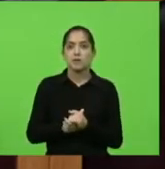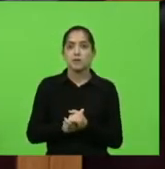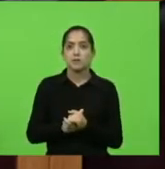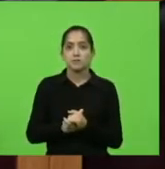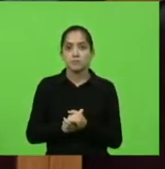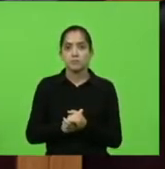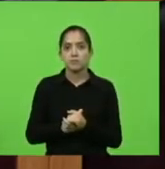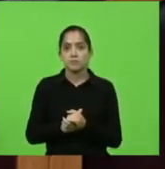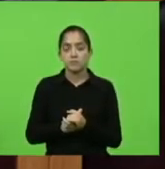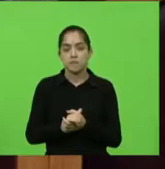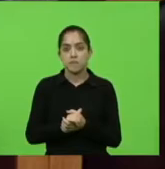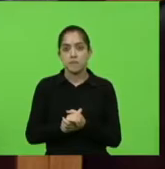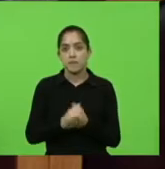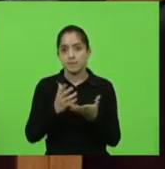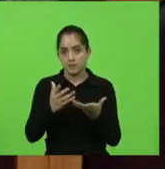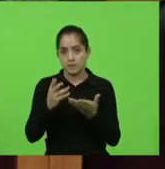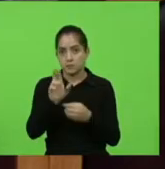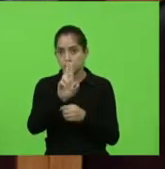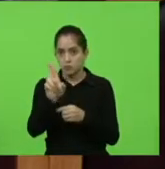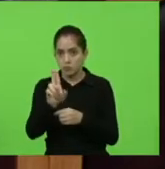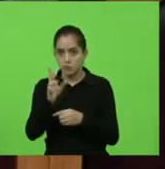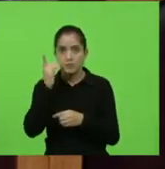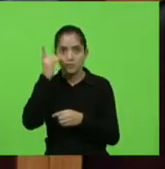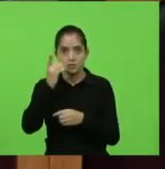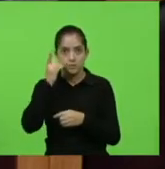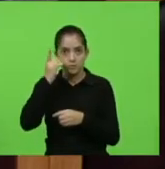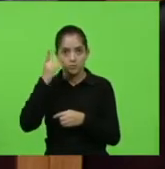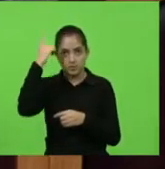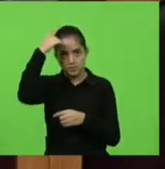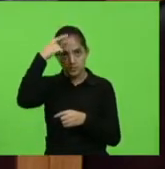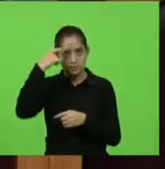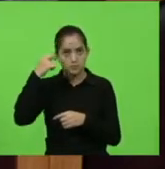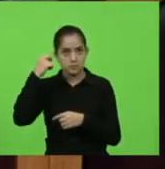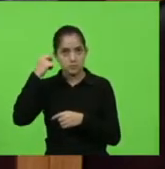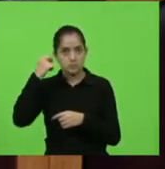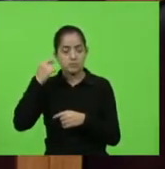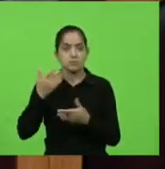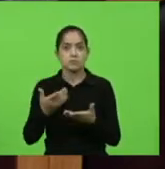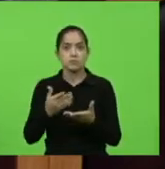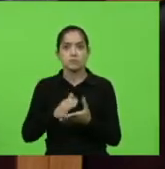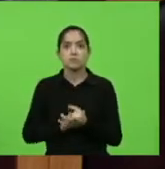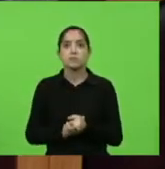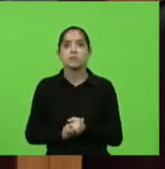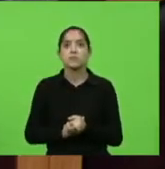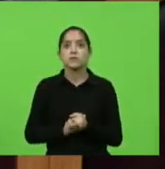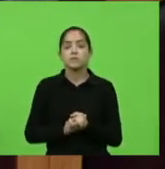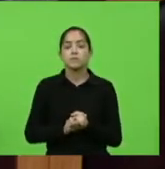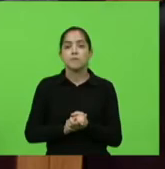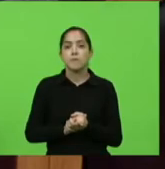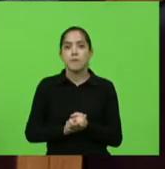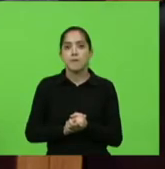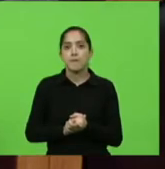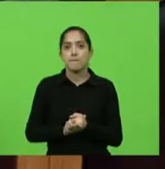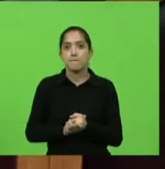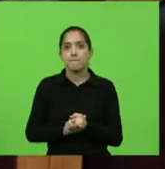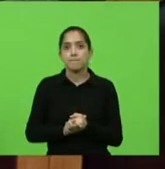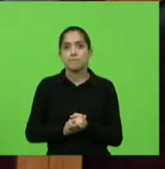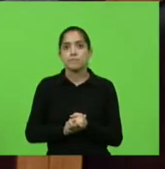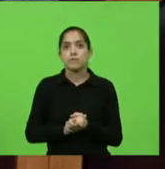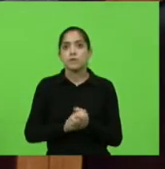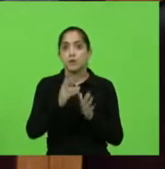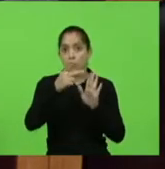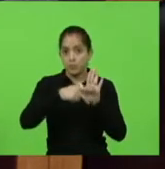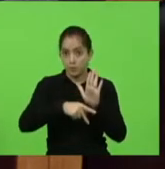também para isso eu quero citar o nome da deputada Dirce, aliás, eu estou rápida porque eu tenho que dividir o tempo com o deputado Cobalcini. O projeto